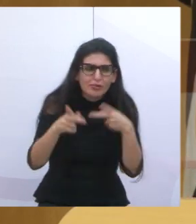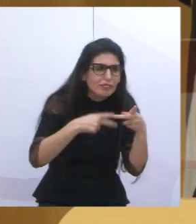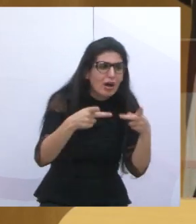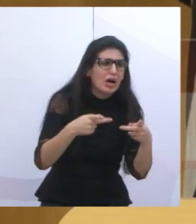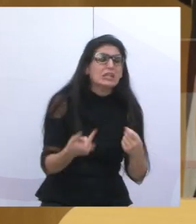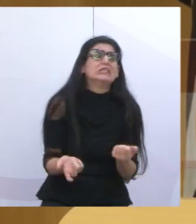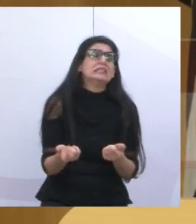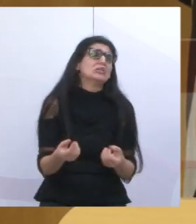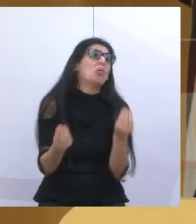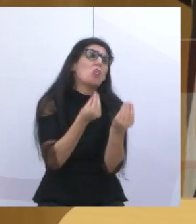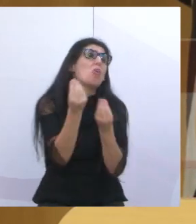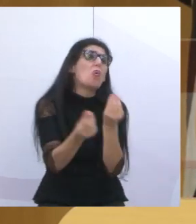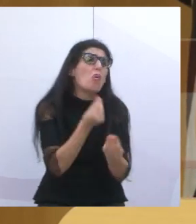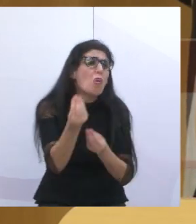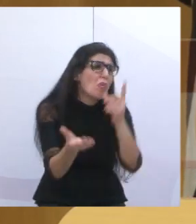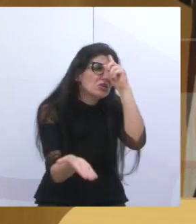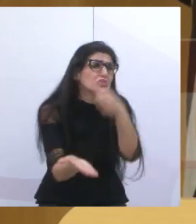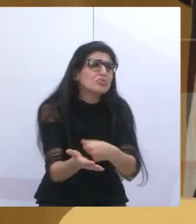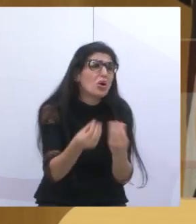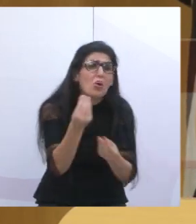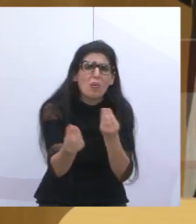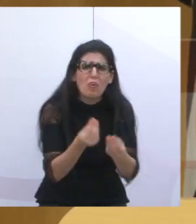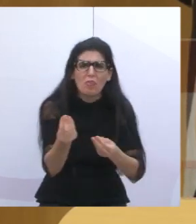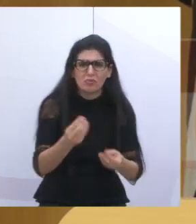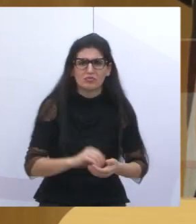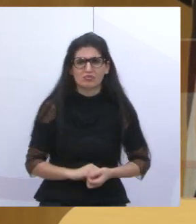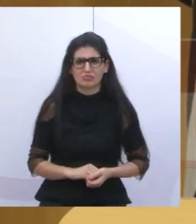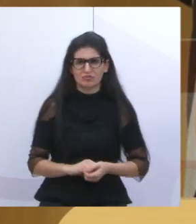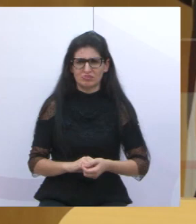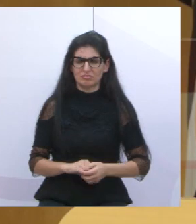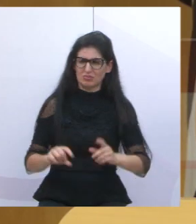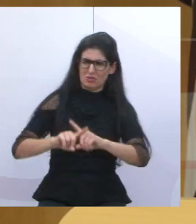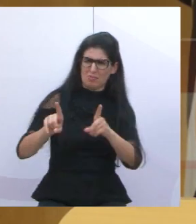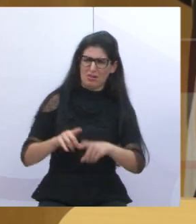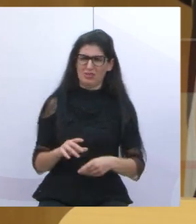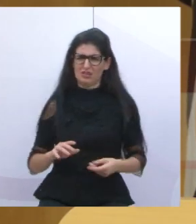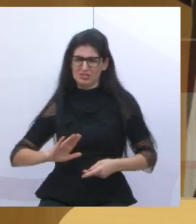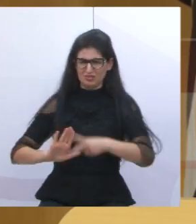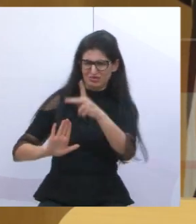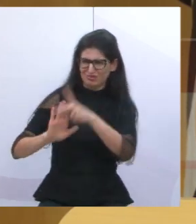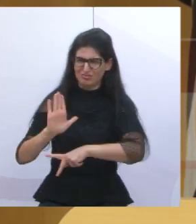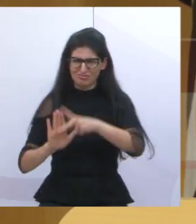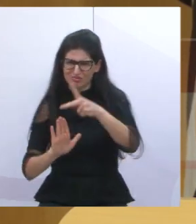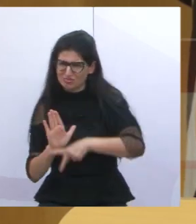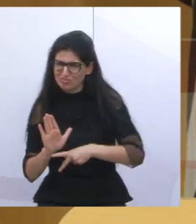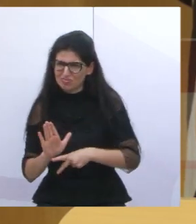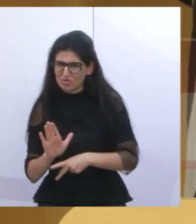que acontece? Será que é projeto ruim para a população da cidade de Jacareí? Perder a dívida?